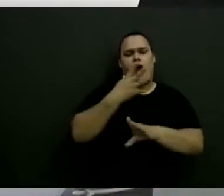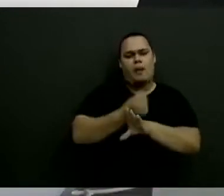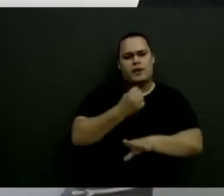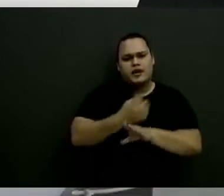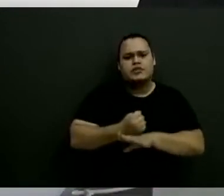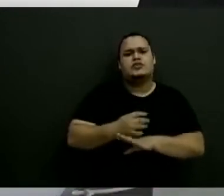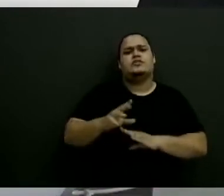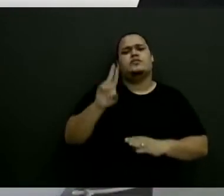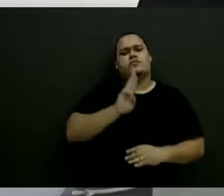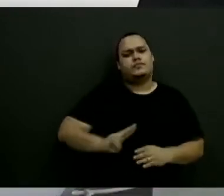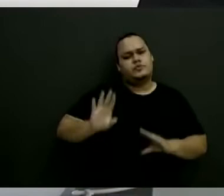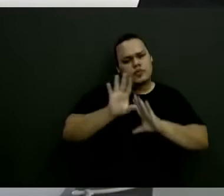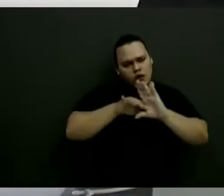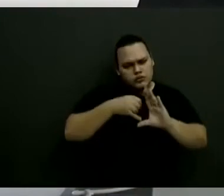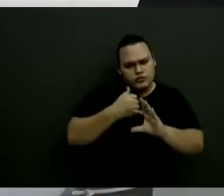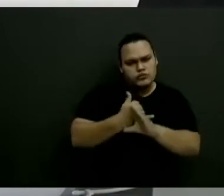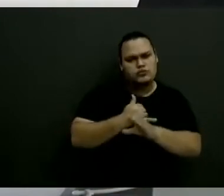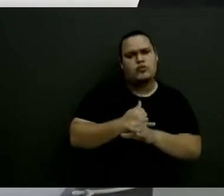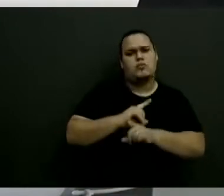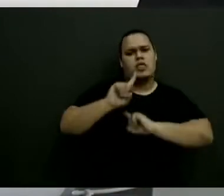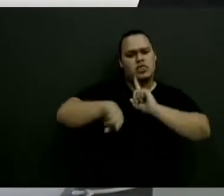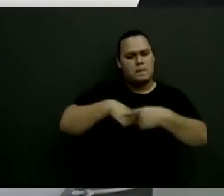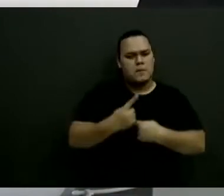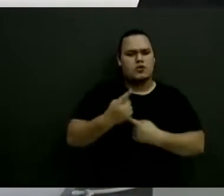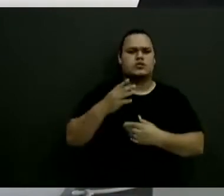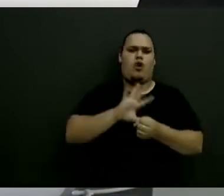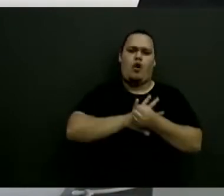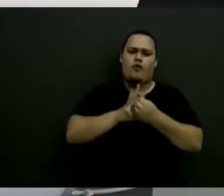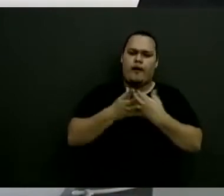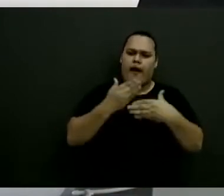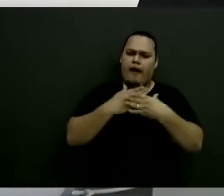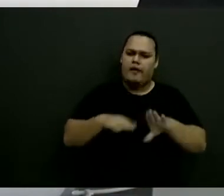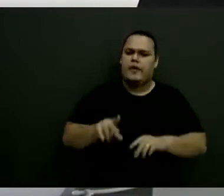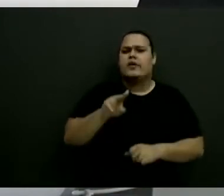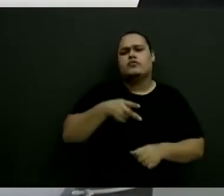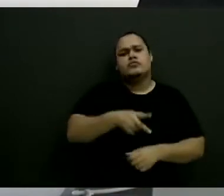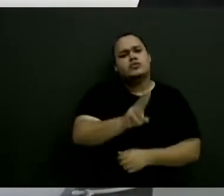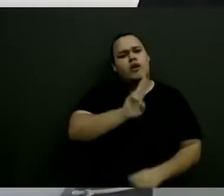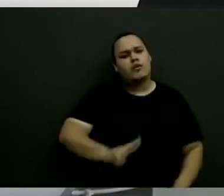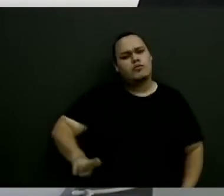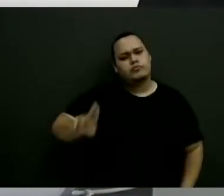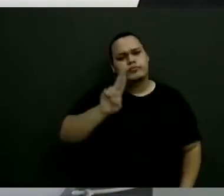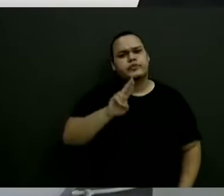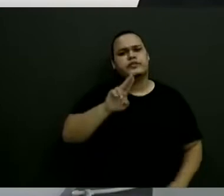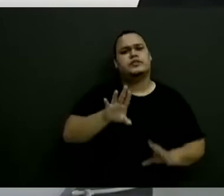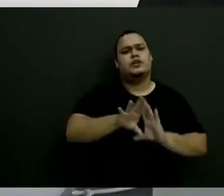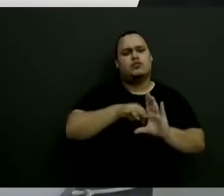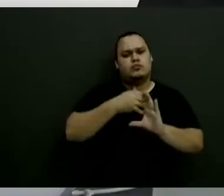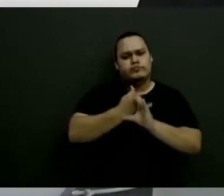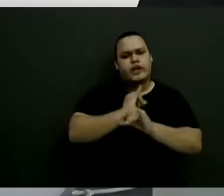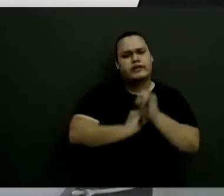não podemos parar de predicar a palavra também com as redes sociais. Se tornou, acho